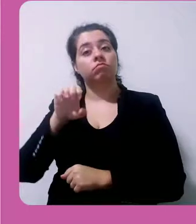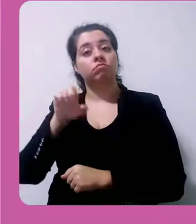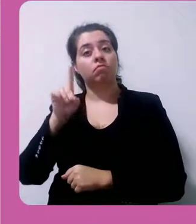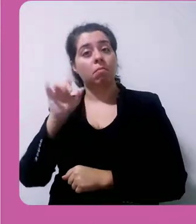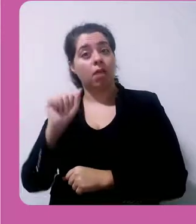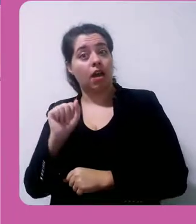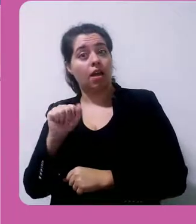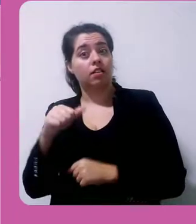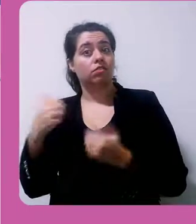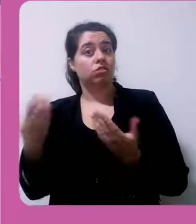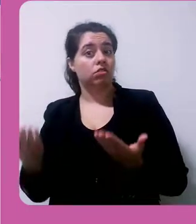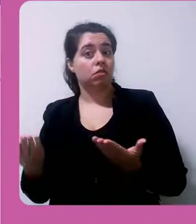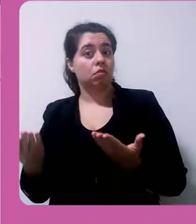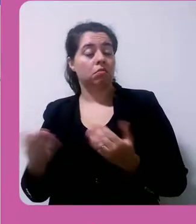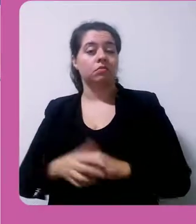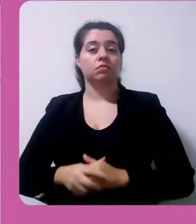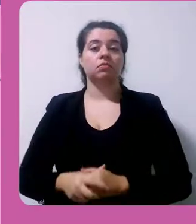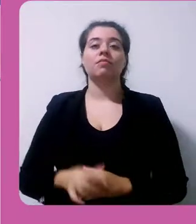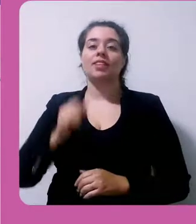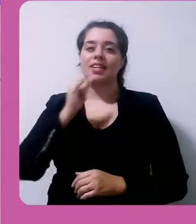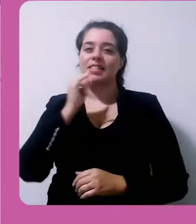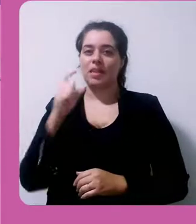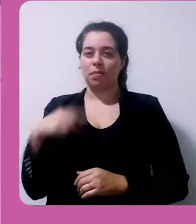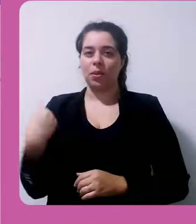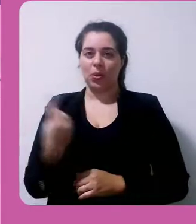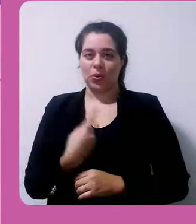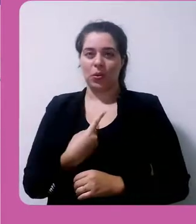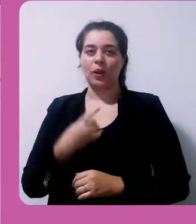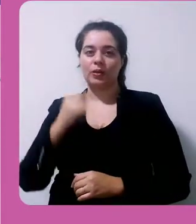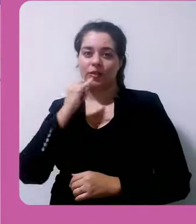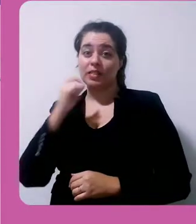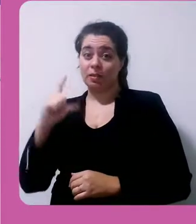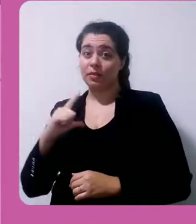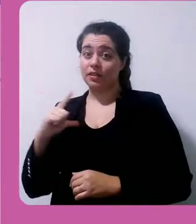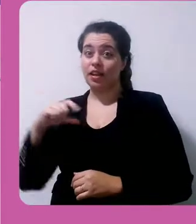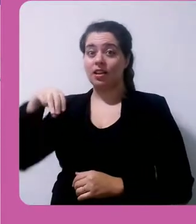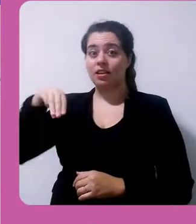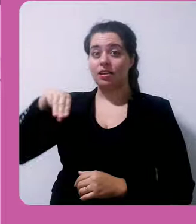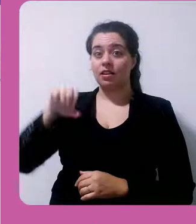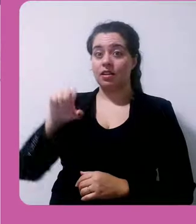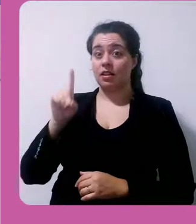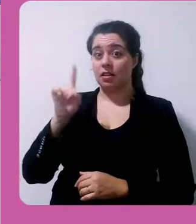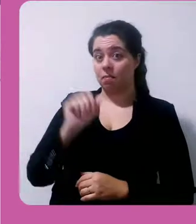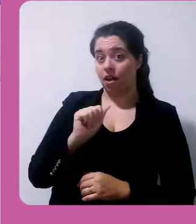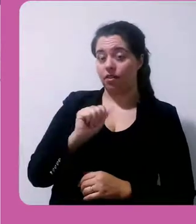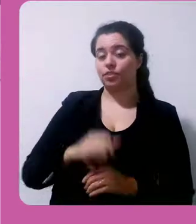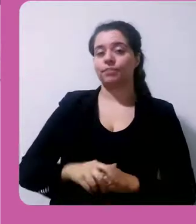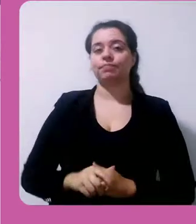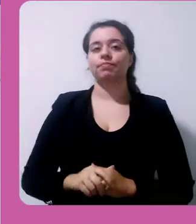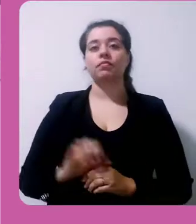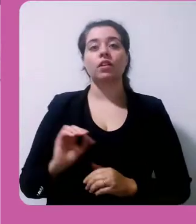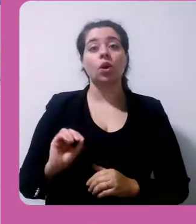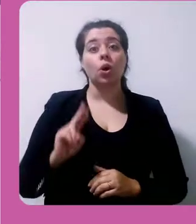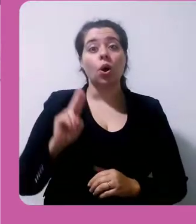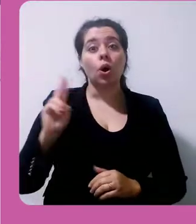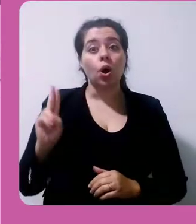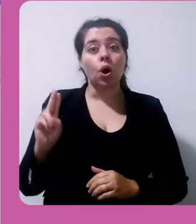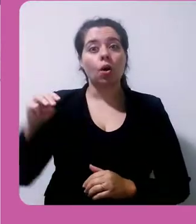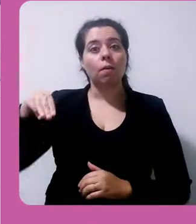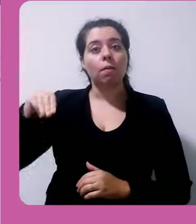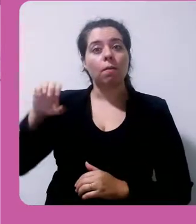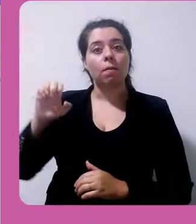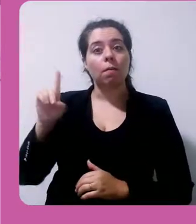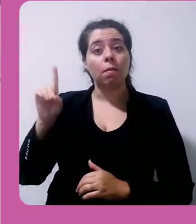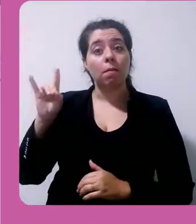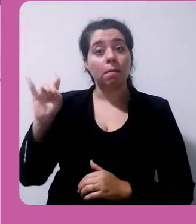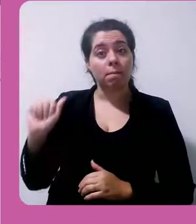simples, né? Ou uma média ponderada. Quando eu tenho, por exemplo,